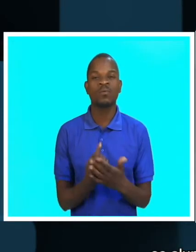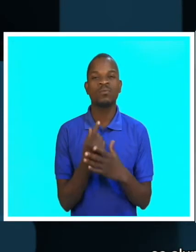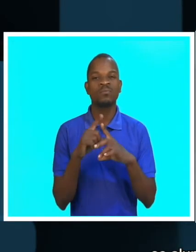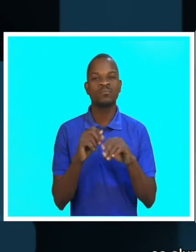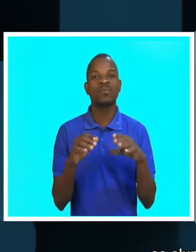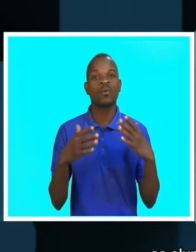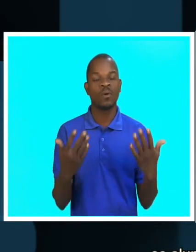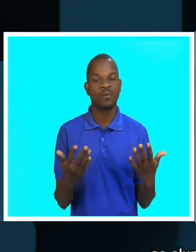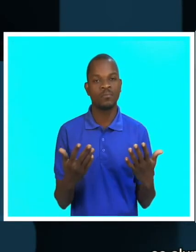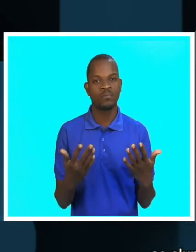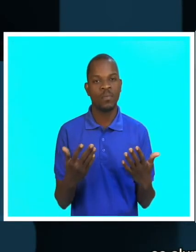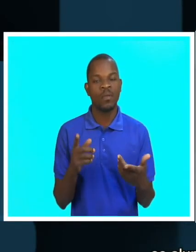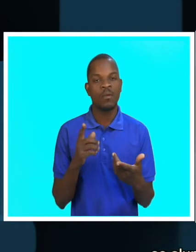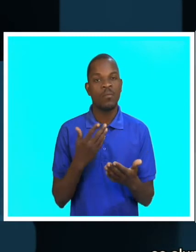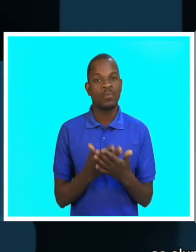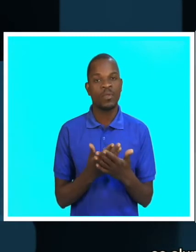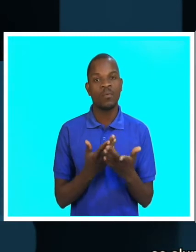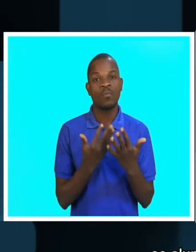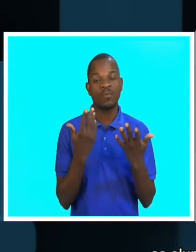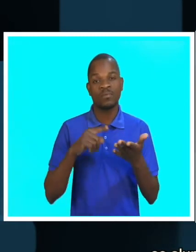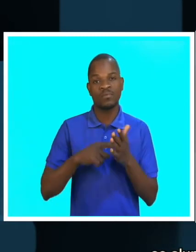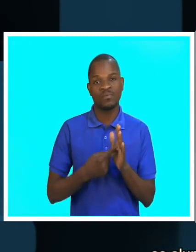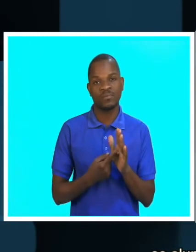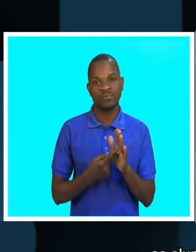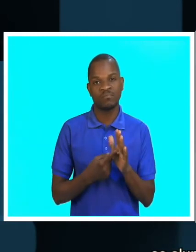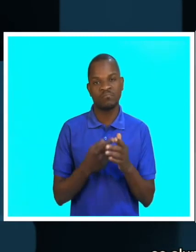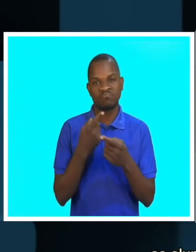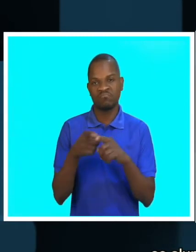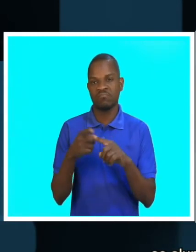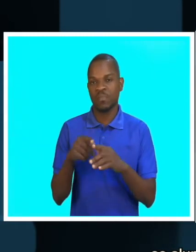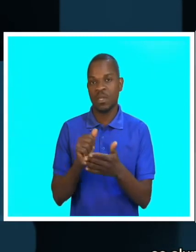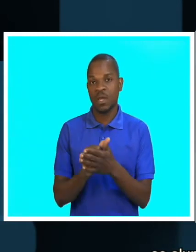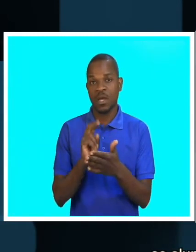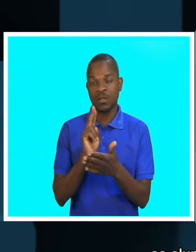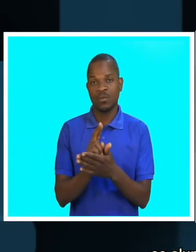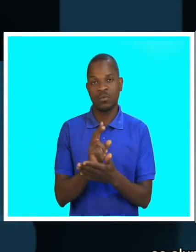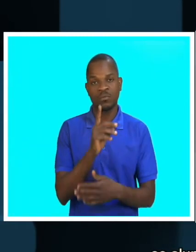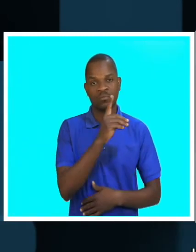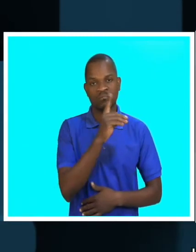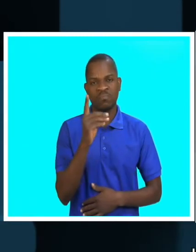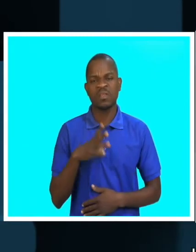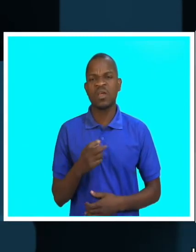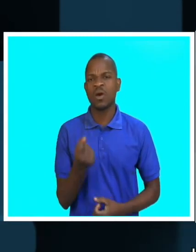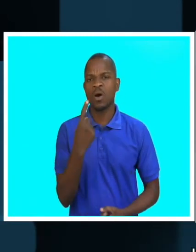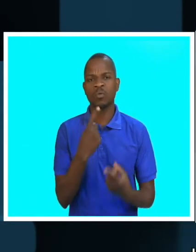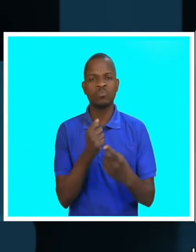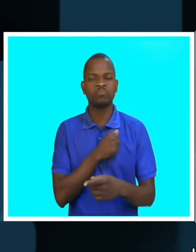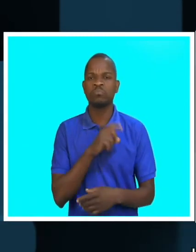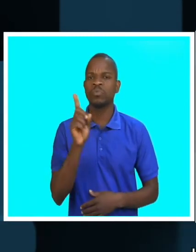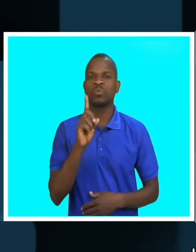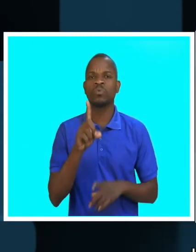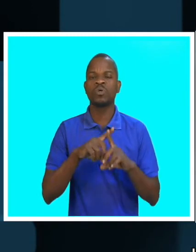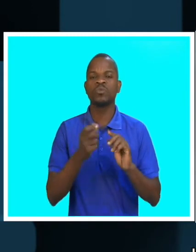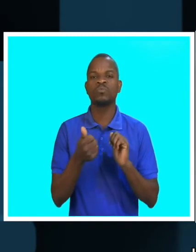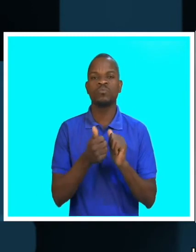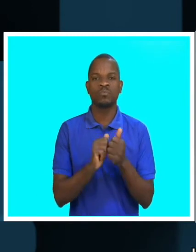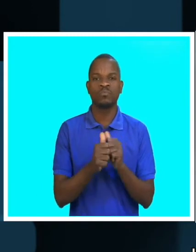os alunos com portadores de deficiência. Alguns não gostam de praticar desportivo. Nós já tivemos um caso do